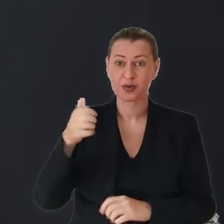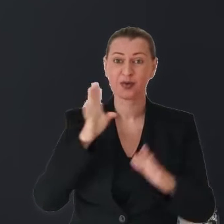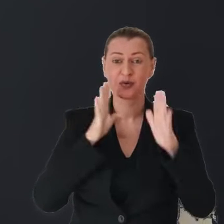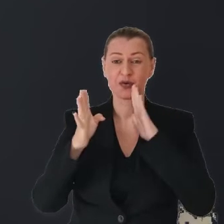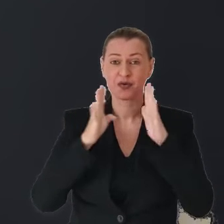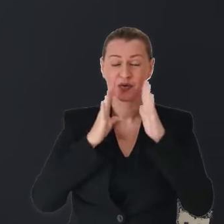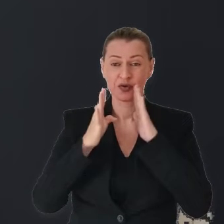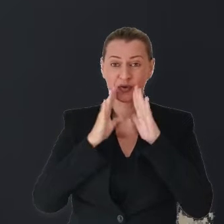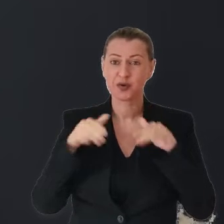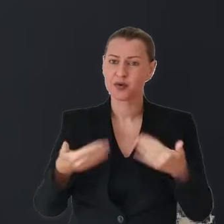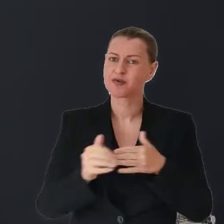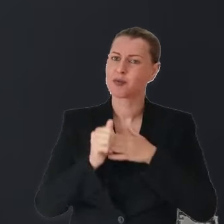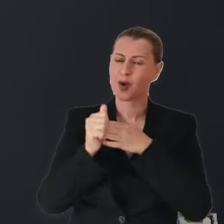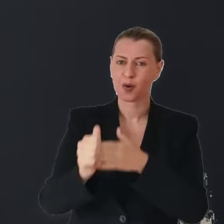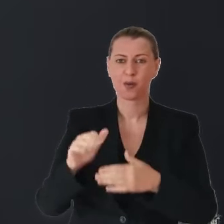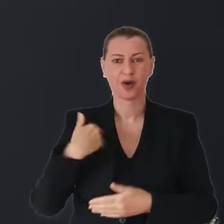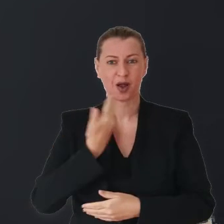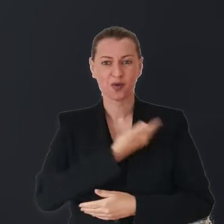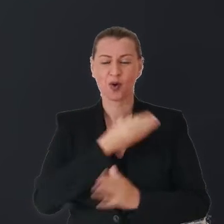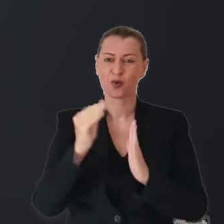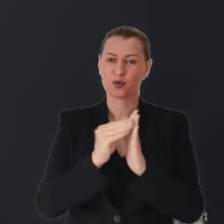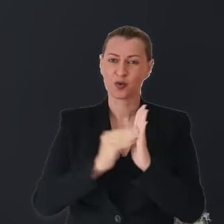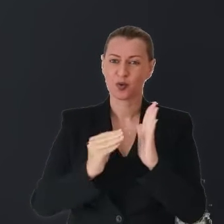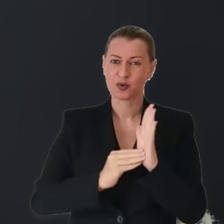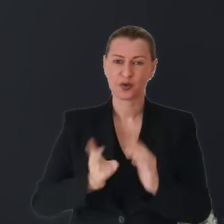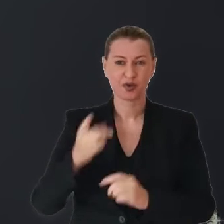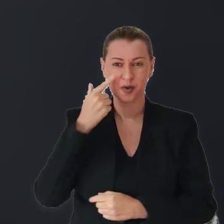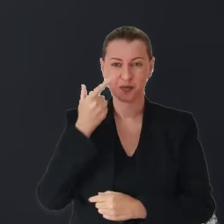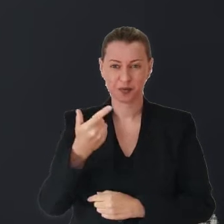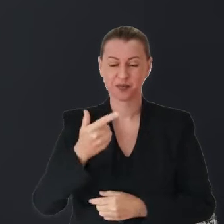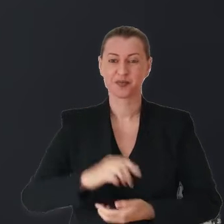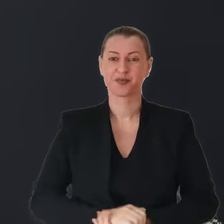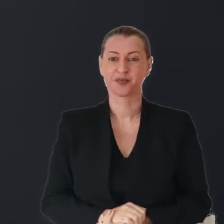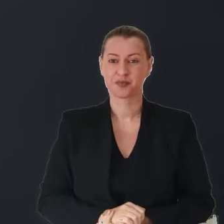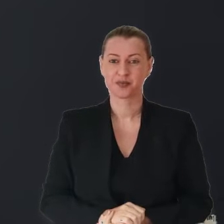facebook.com/podcastonrevistafevale e acompanhar os nossos conteúdos sempre verificados.